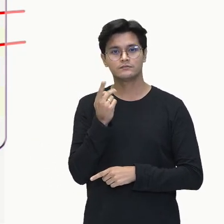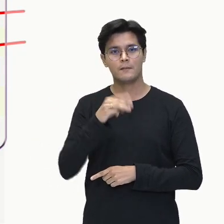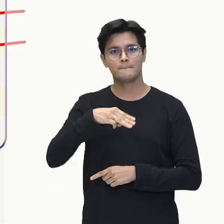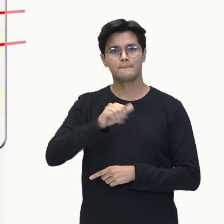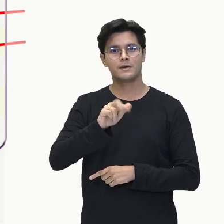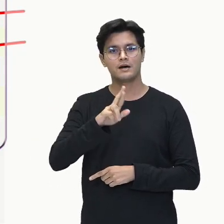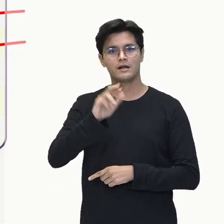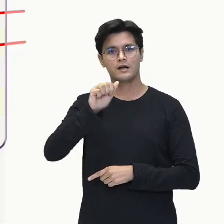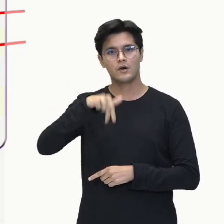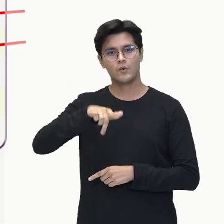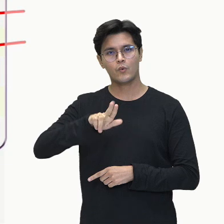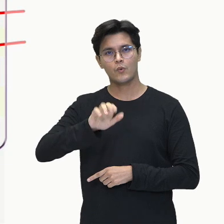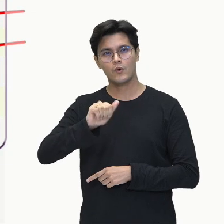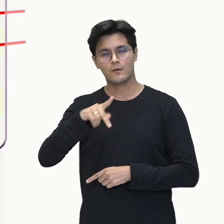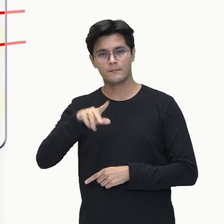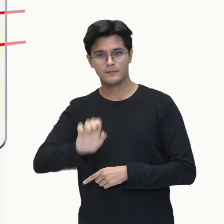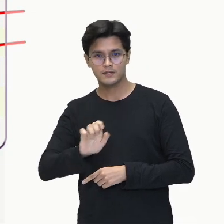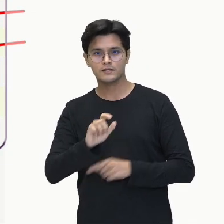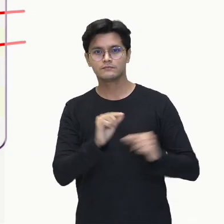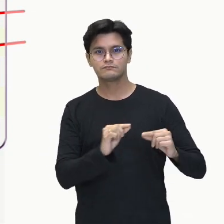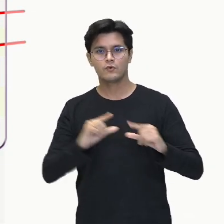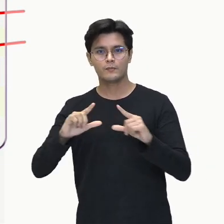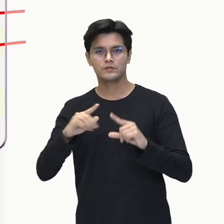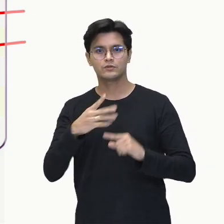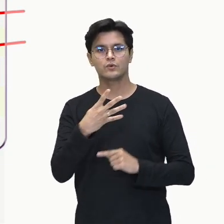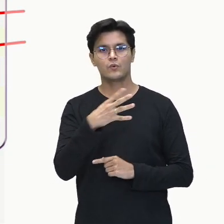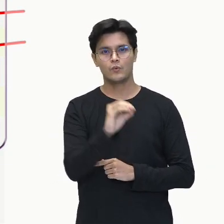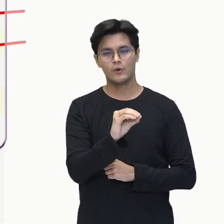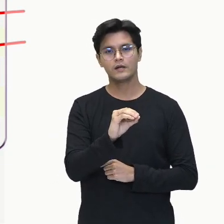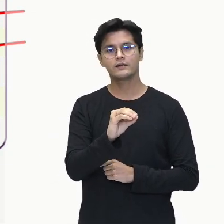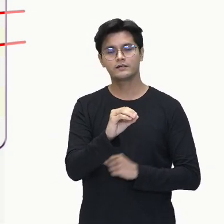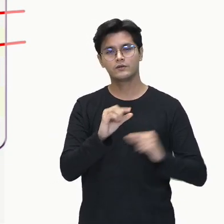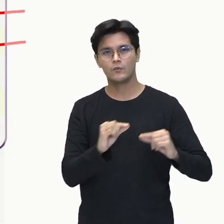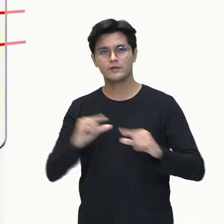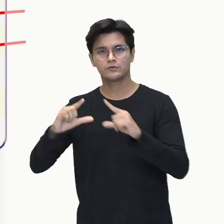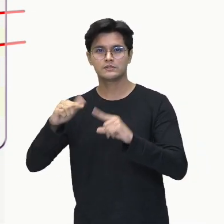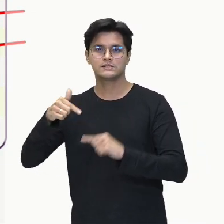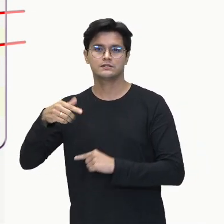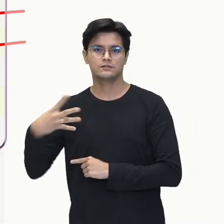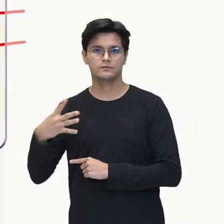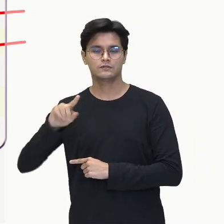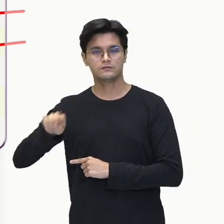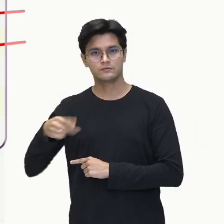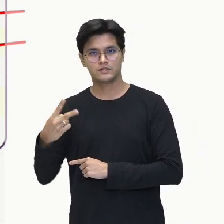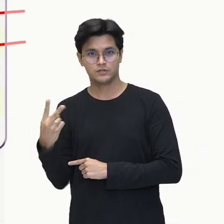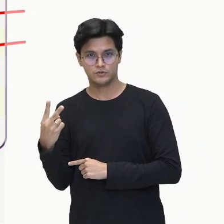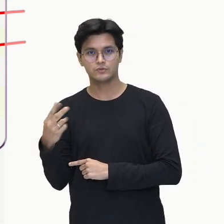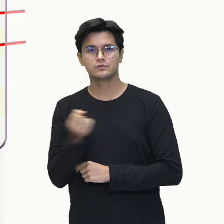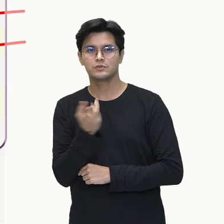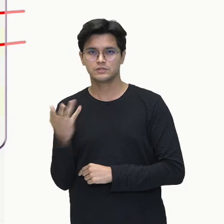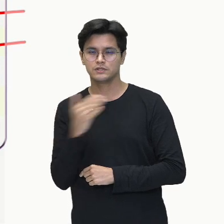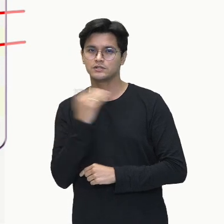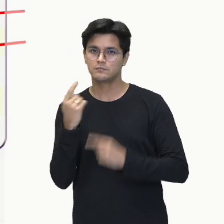40,0 para 74,2 mortes violentas intencionais, o que representou